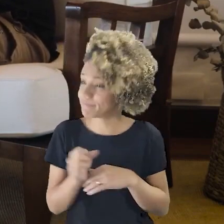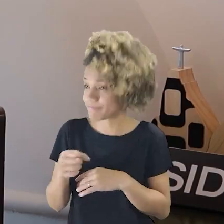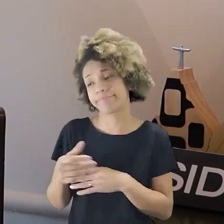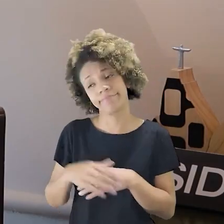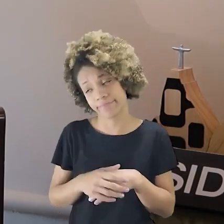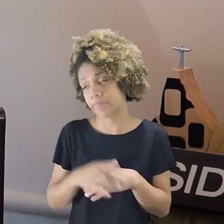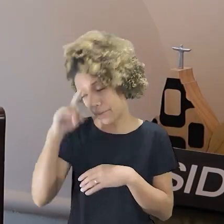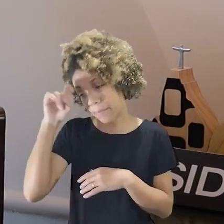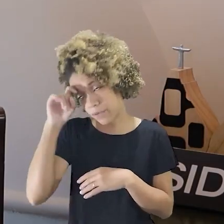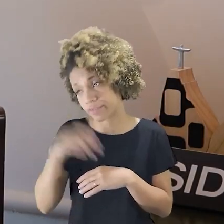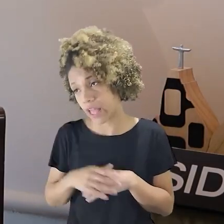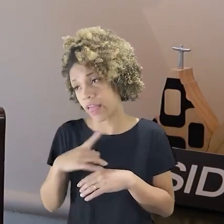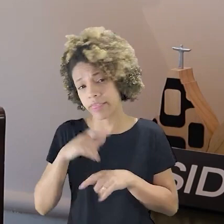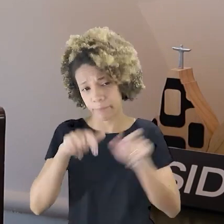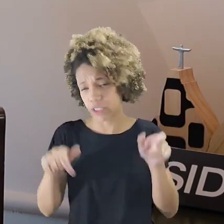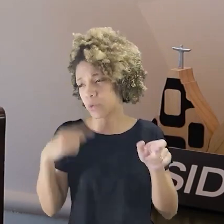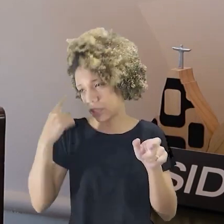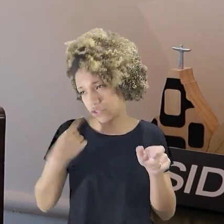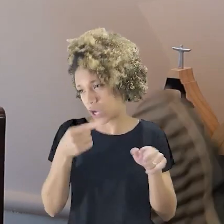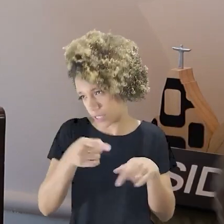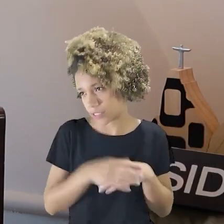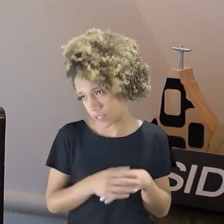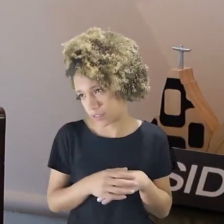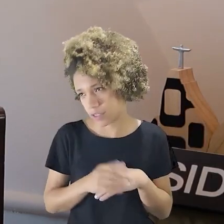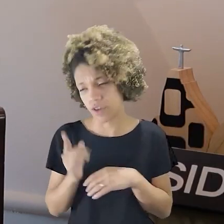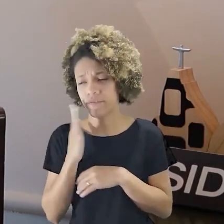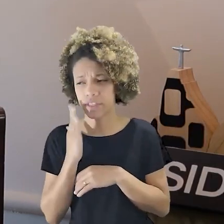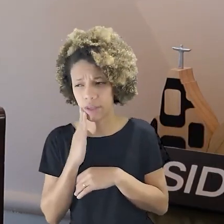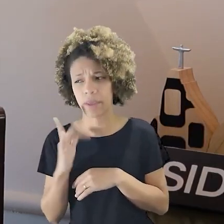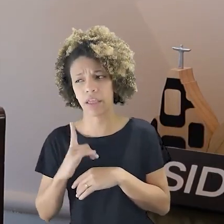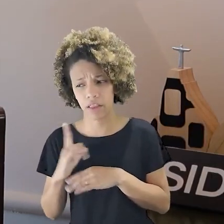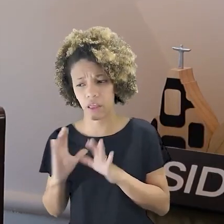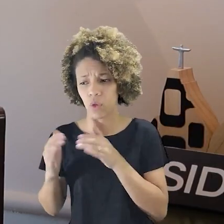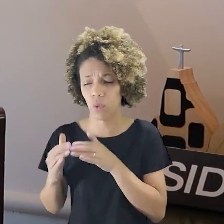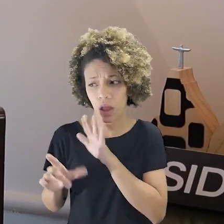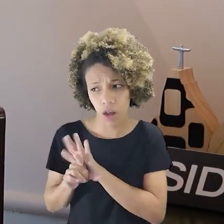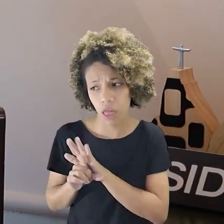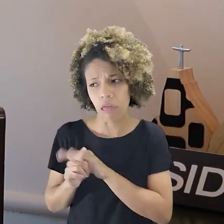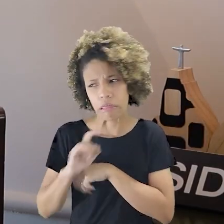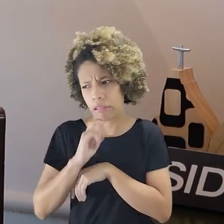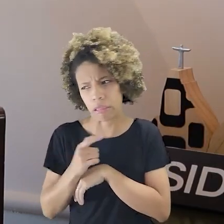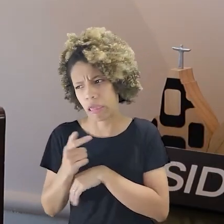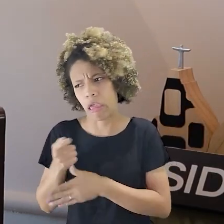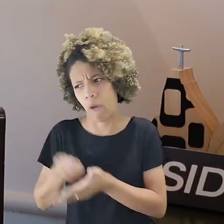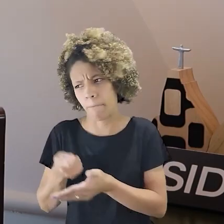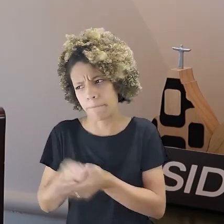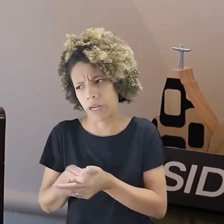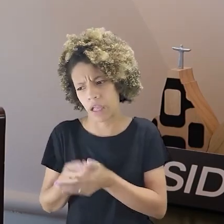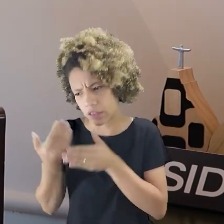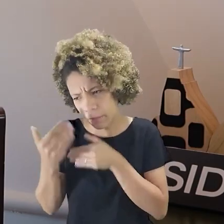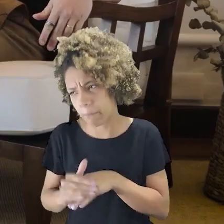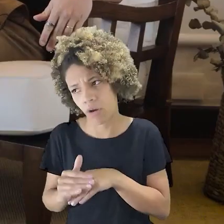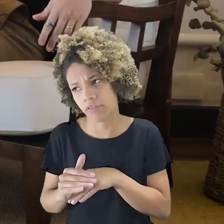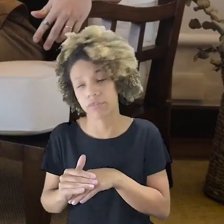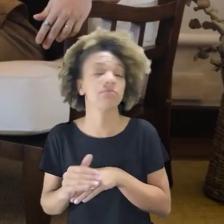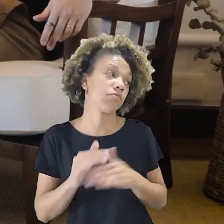Você tem muita gente aqui do teu público que é advogado. Você sabe que existe aí uma máxima aí que ninguém é obrigado a formular a prova contra